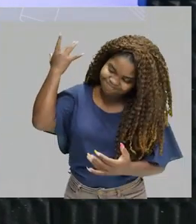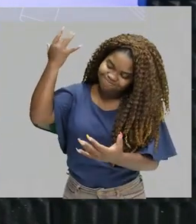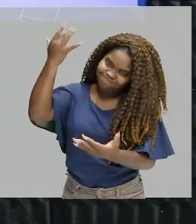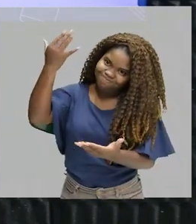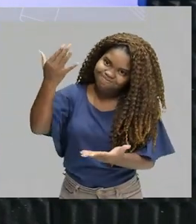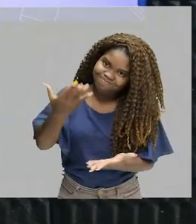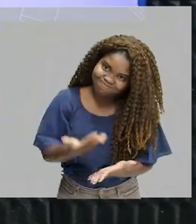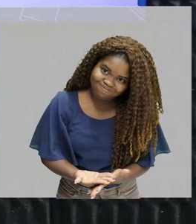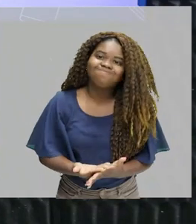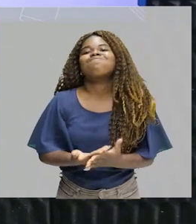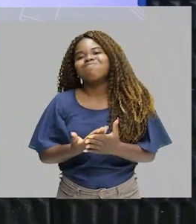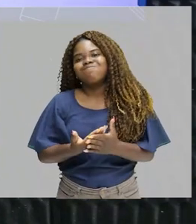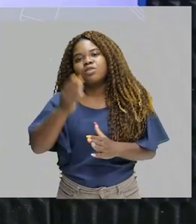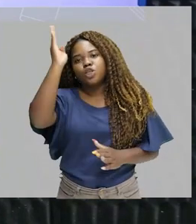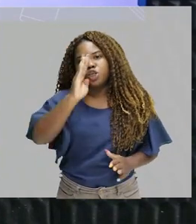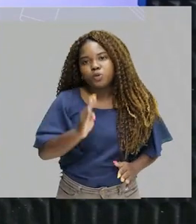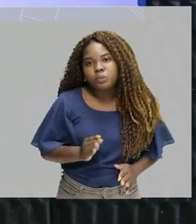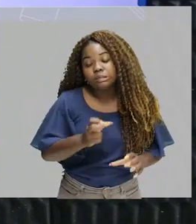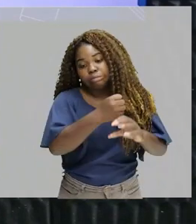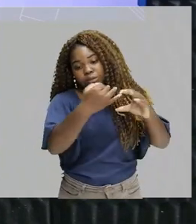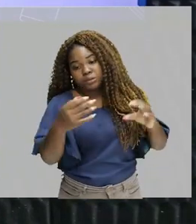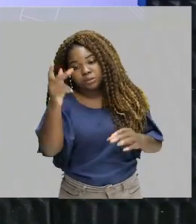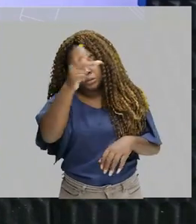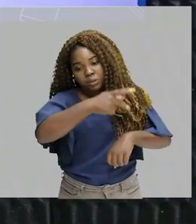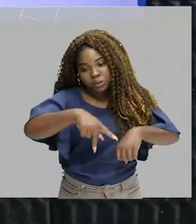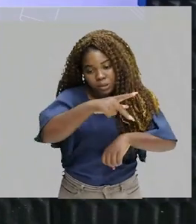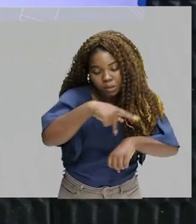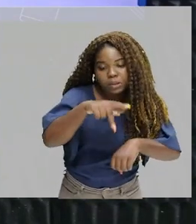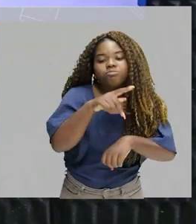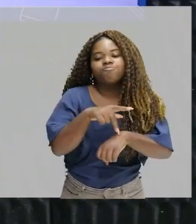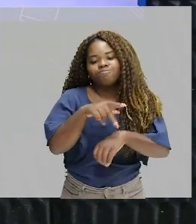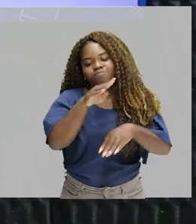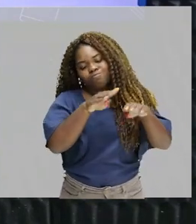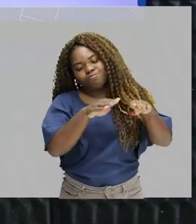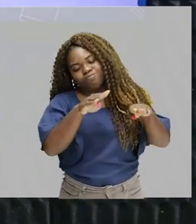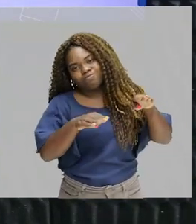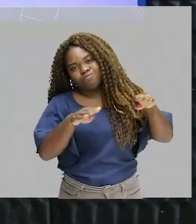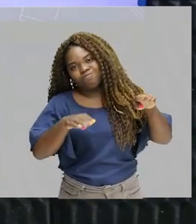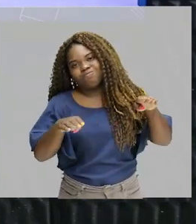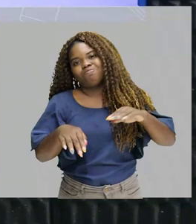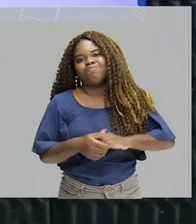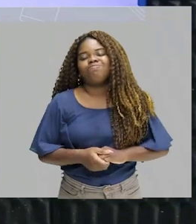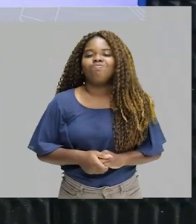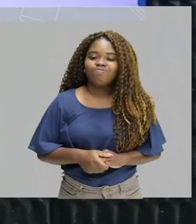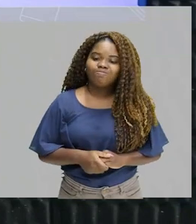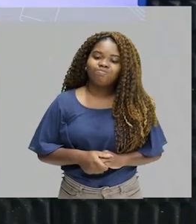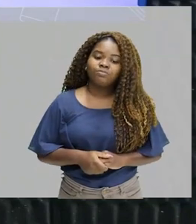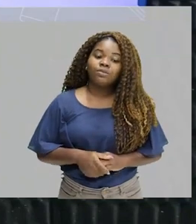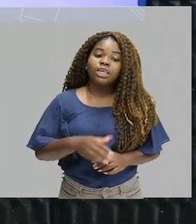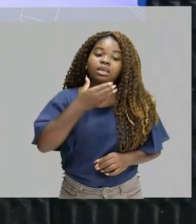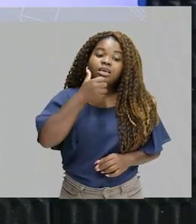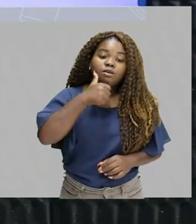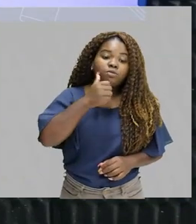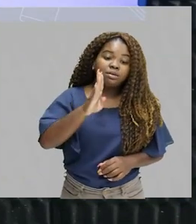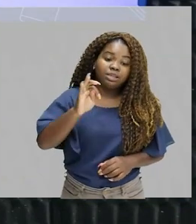séculos que o Brasil se caracteriza por ser um país extremamente desigual e segundo a economista Betina